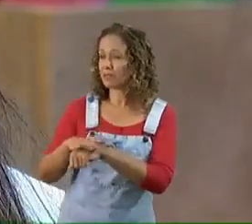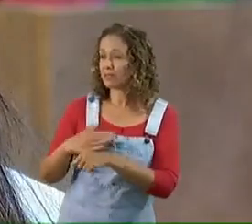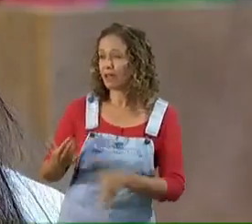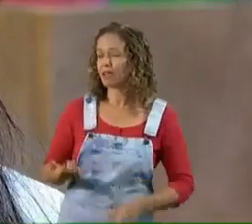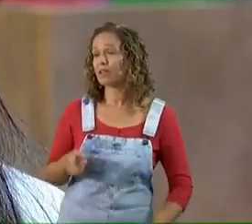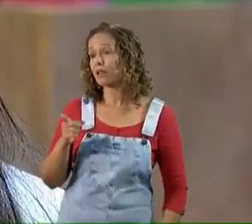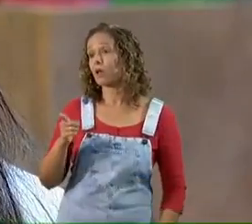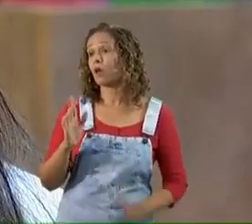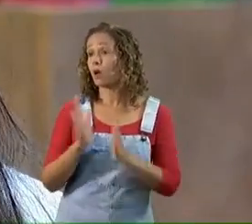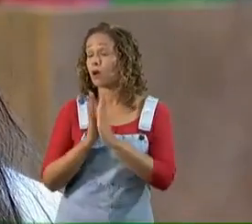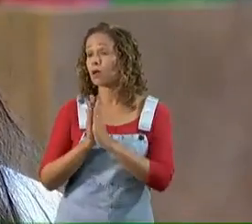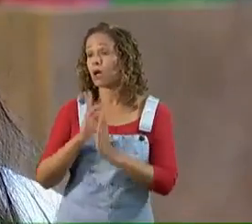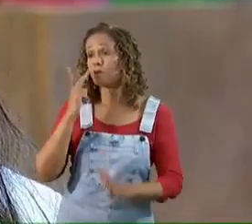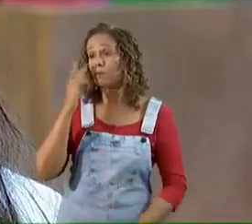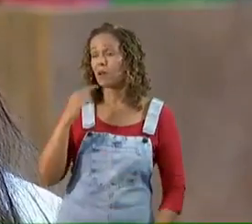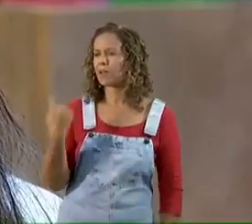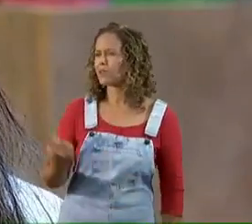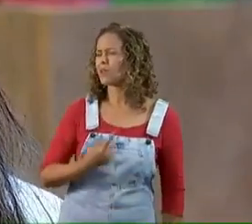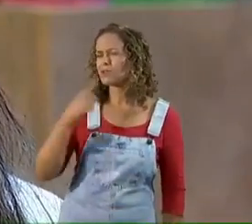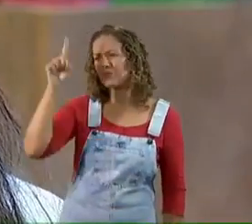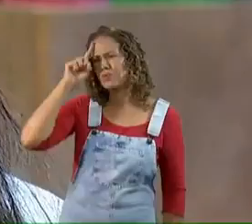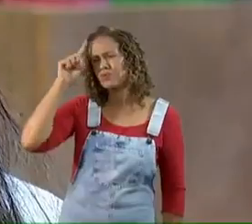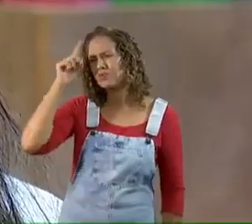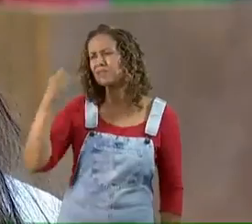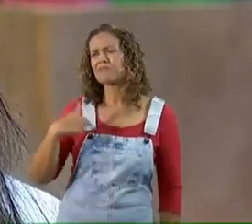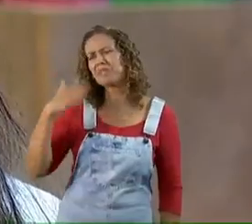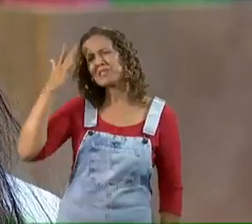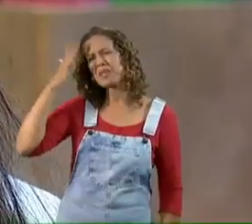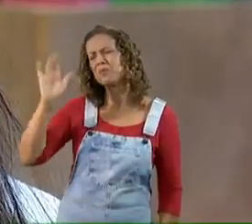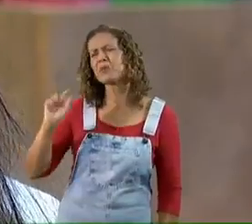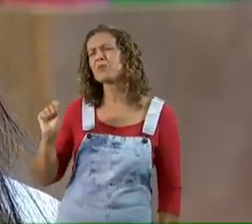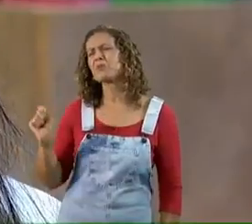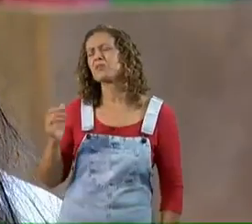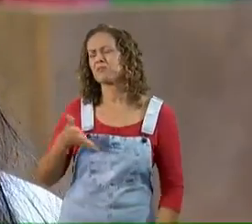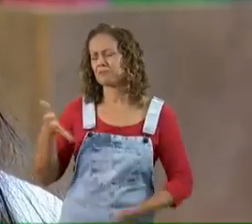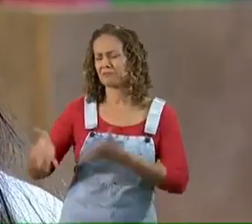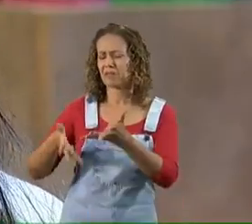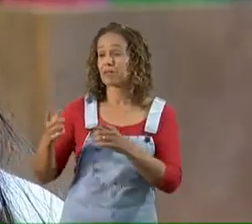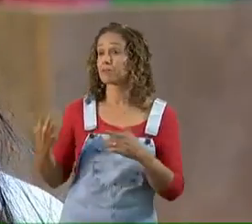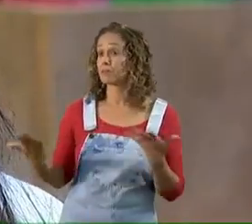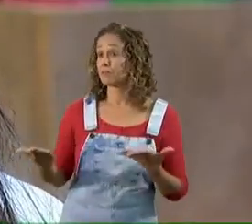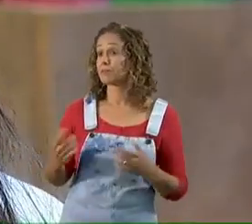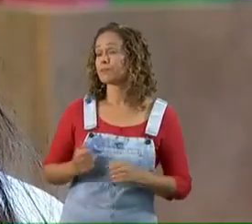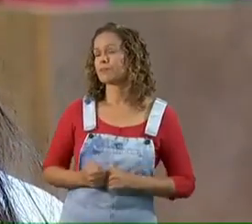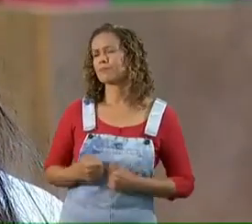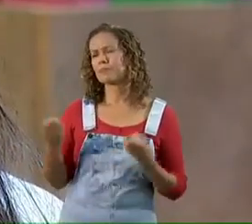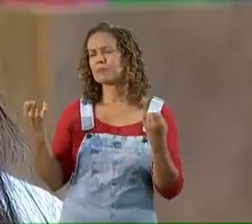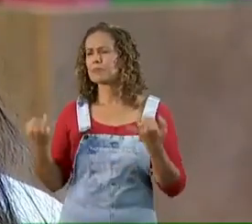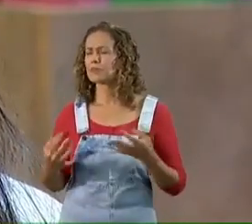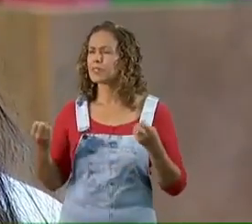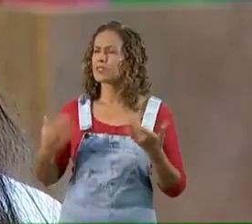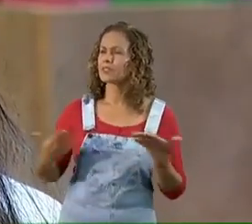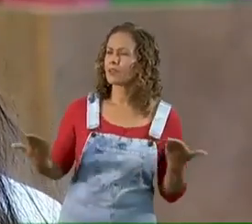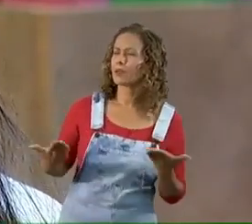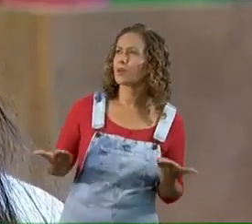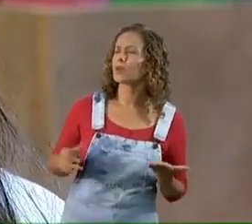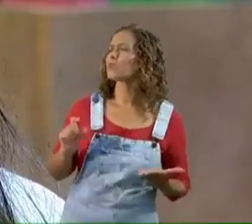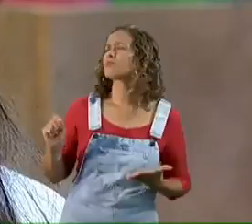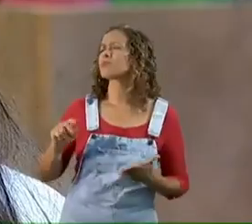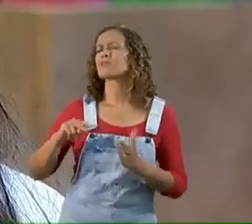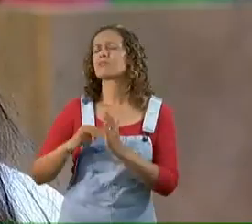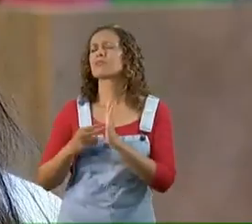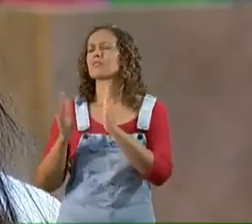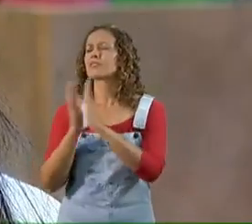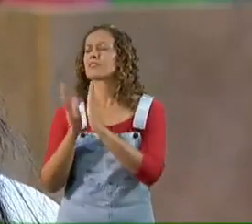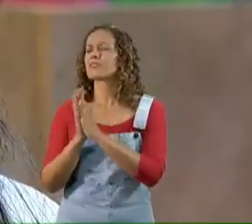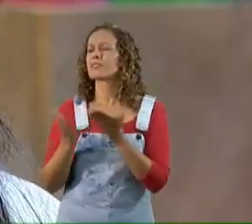santo dia e nem sabia do que eu falava. Mas agora que o Senhor está me explicando o que essa oração é, eu